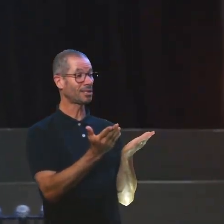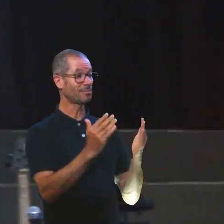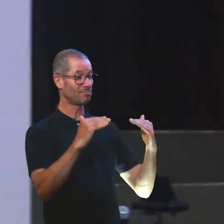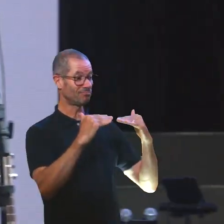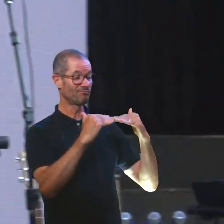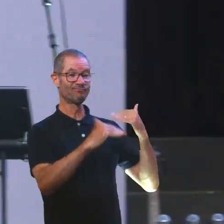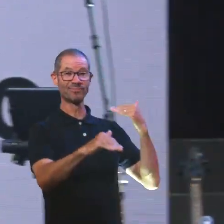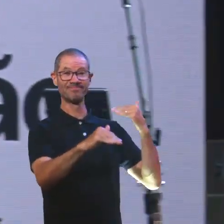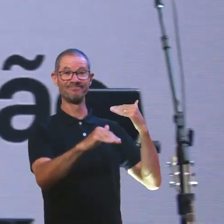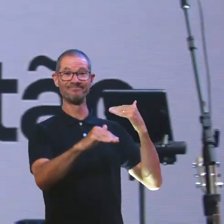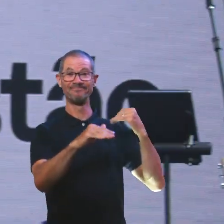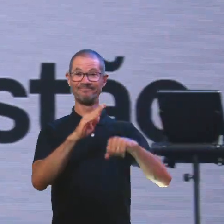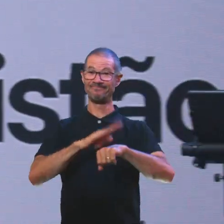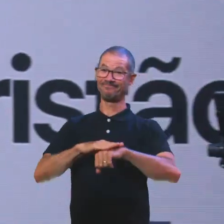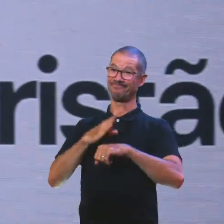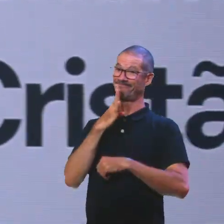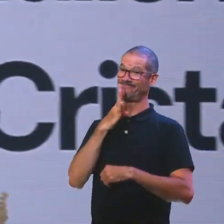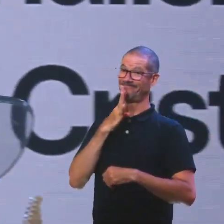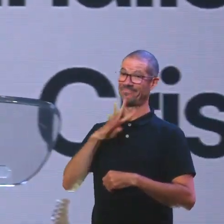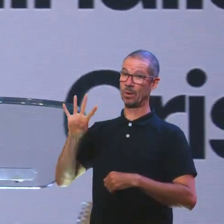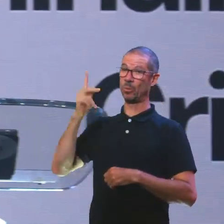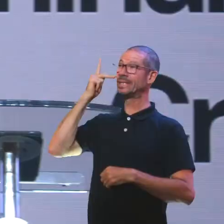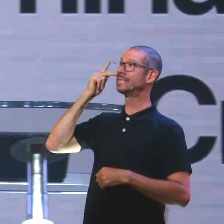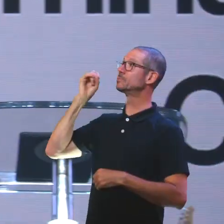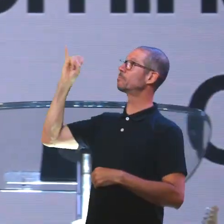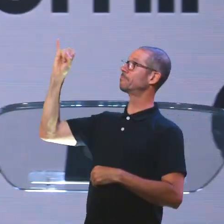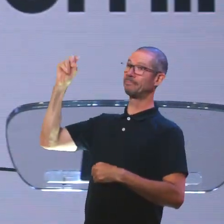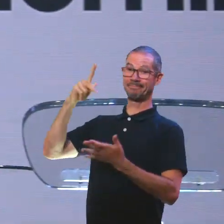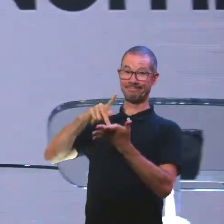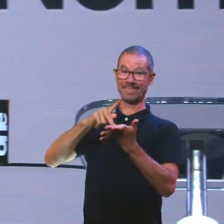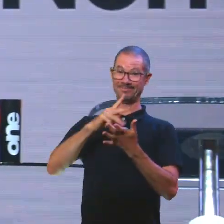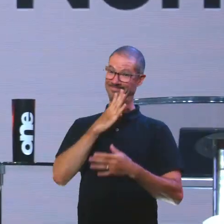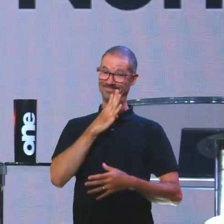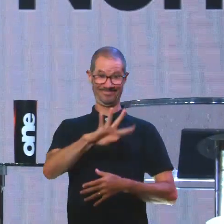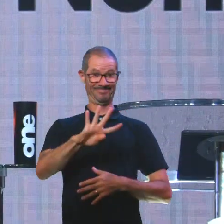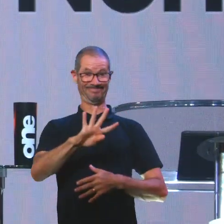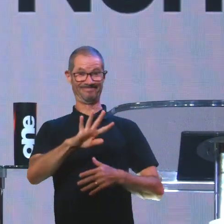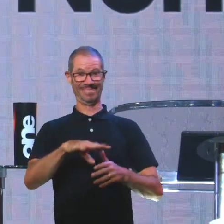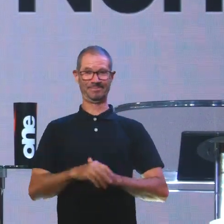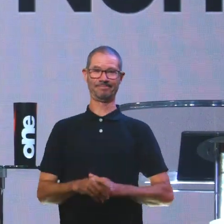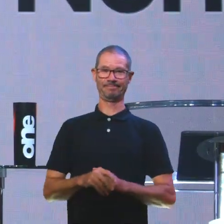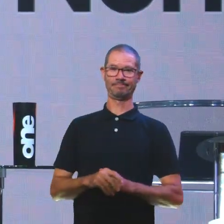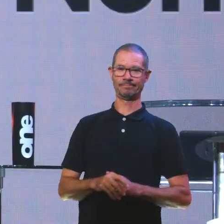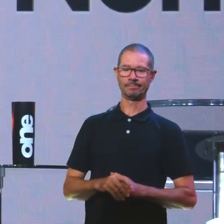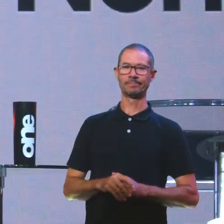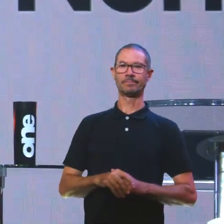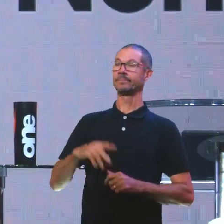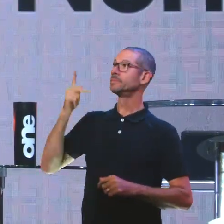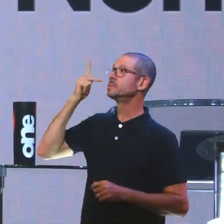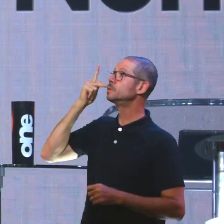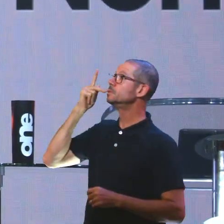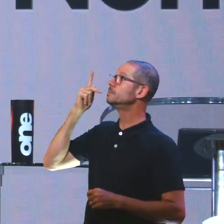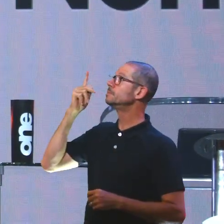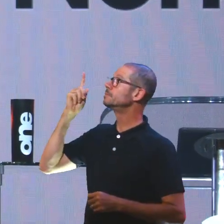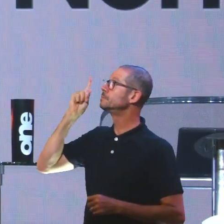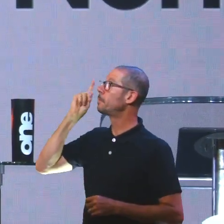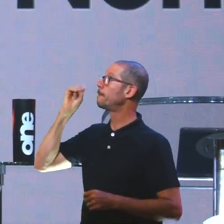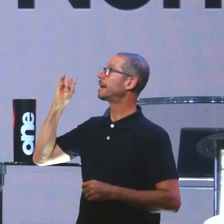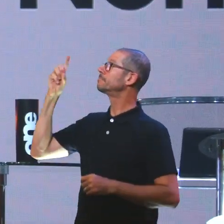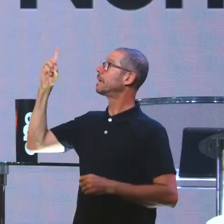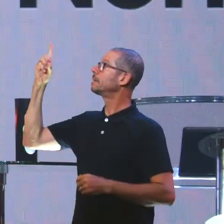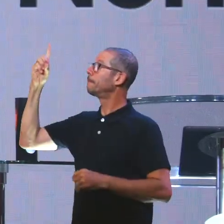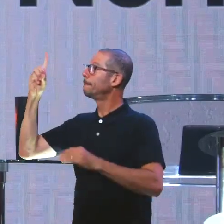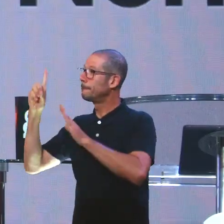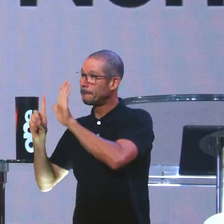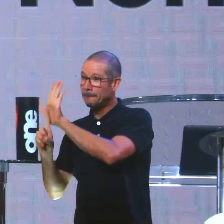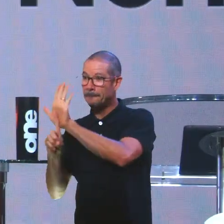crente, porque ainda não conhece o Pai que tem de verdade. E hoje eu vim te apresentar esse Pai maravilhoso,